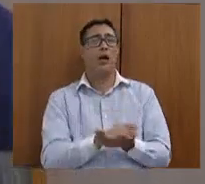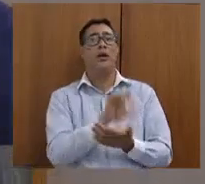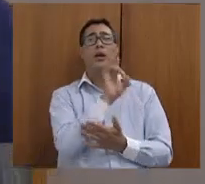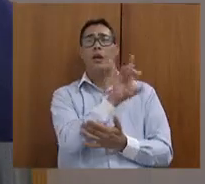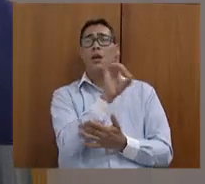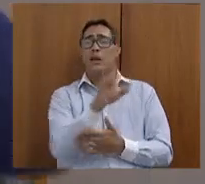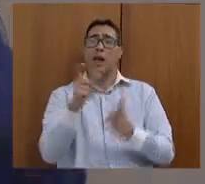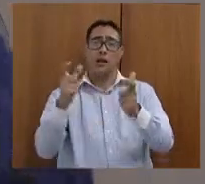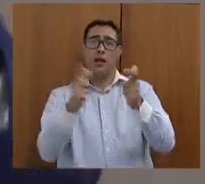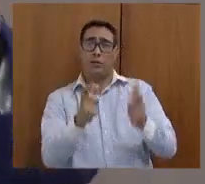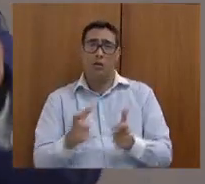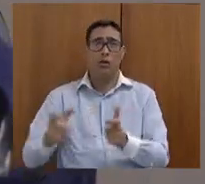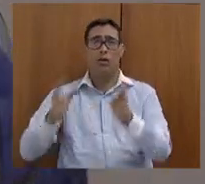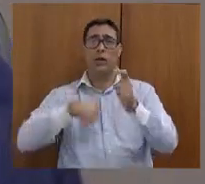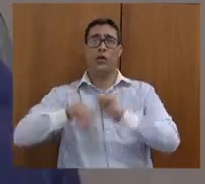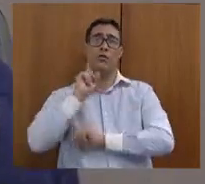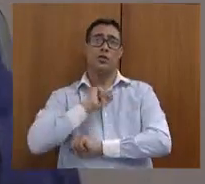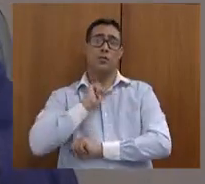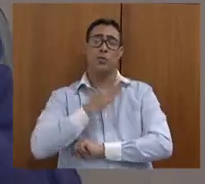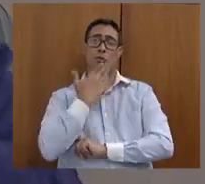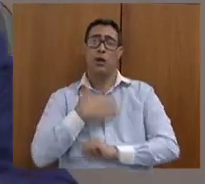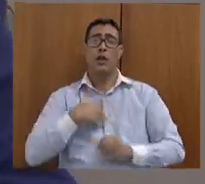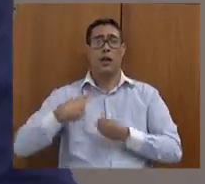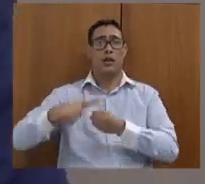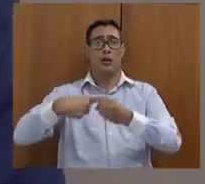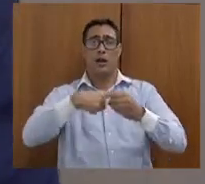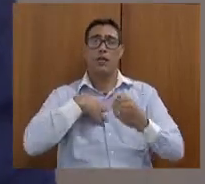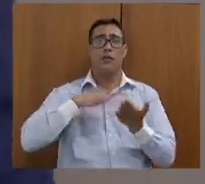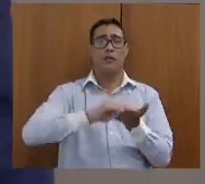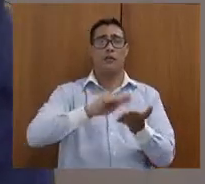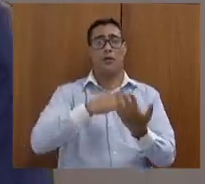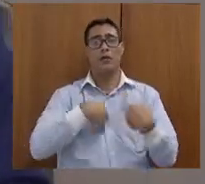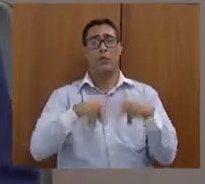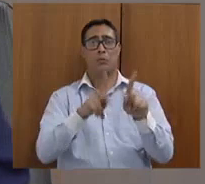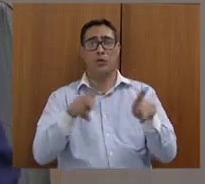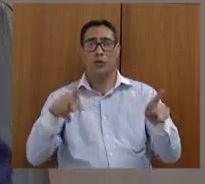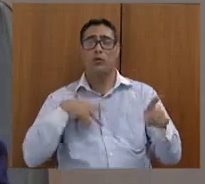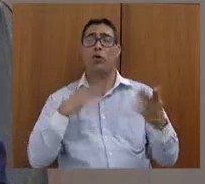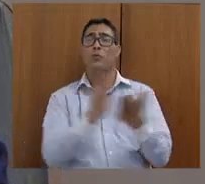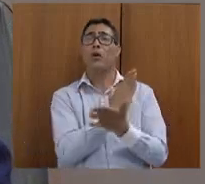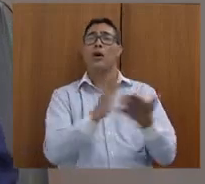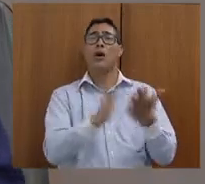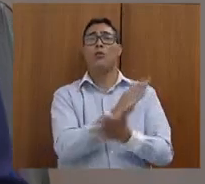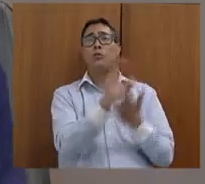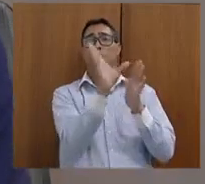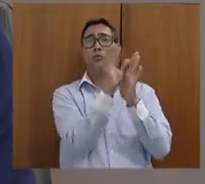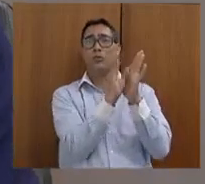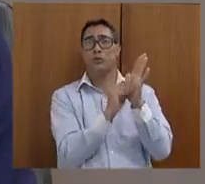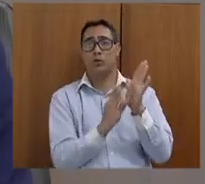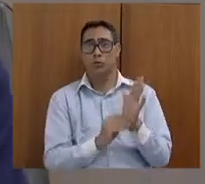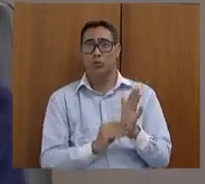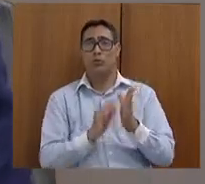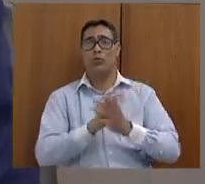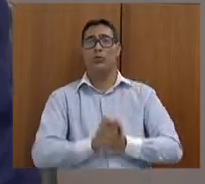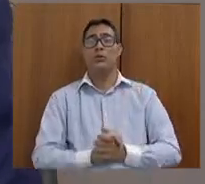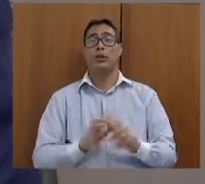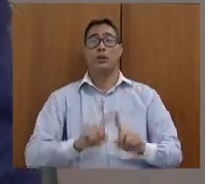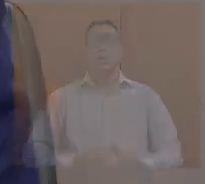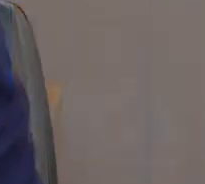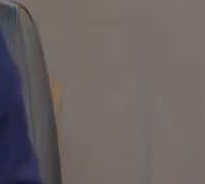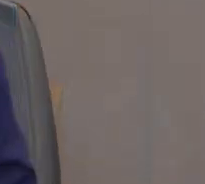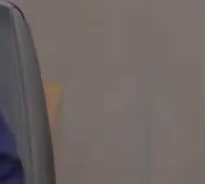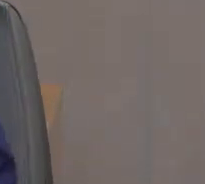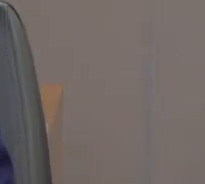de Minas Gerais qual são as cidades que já faltam professores pra conteúdo específico baseado nisso